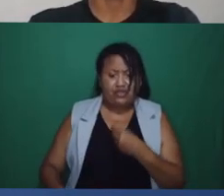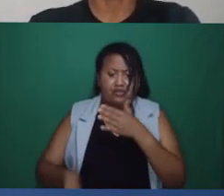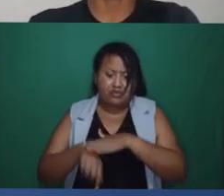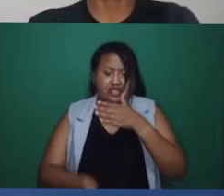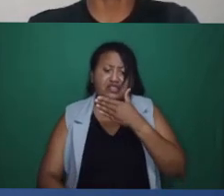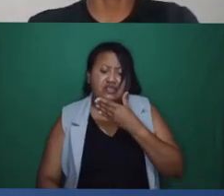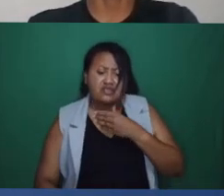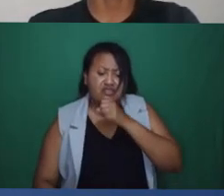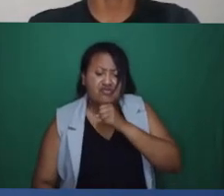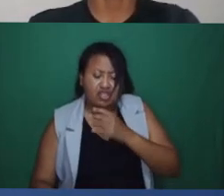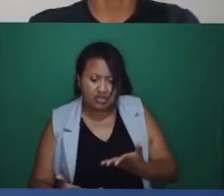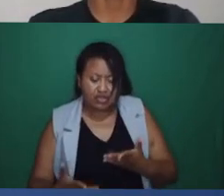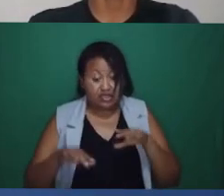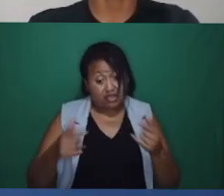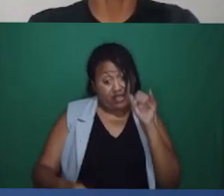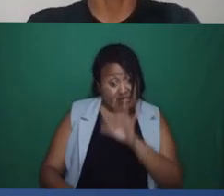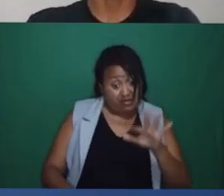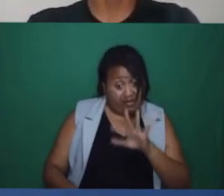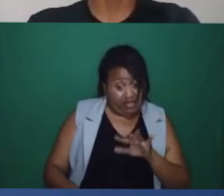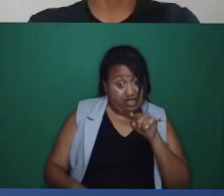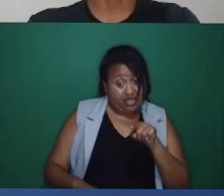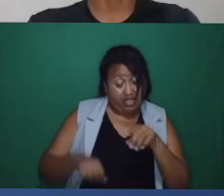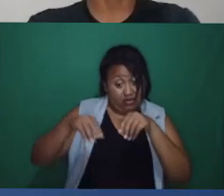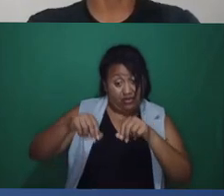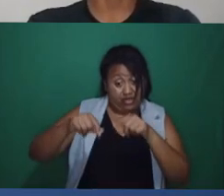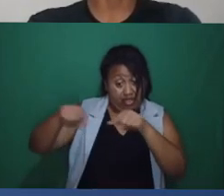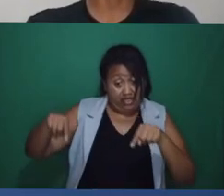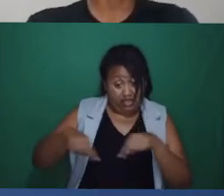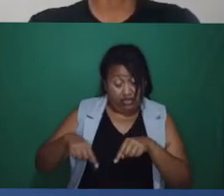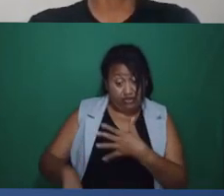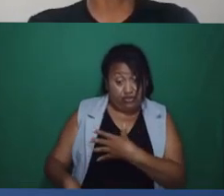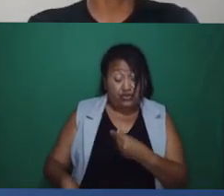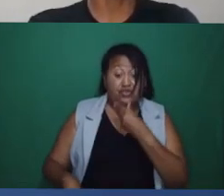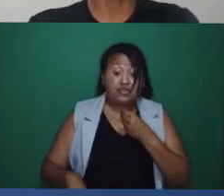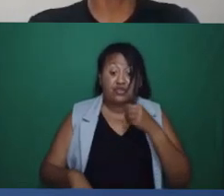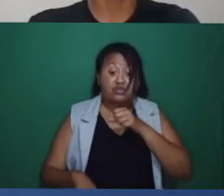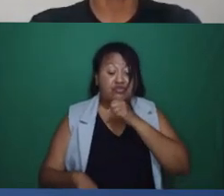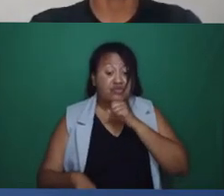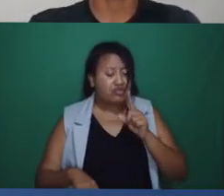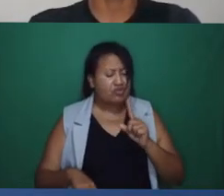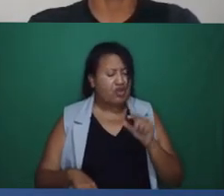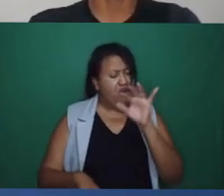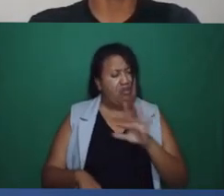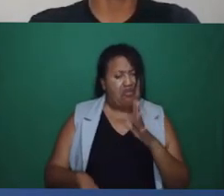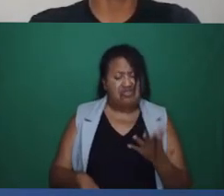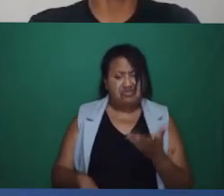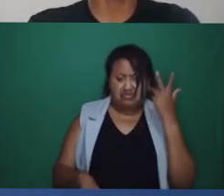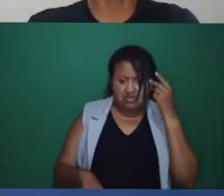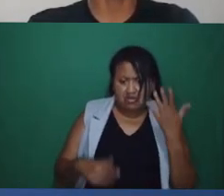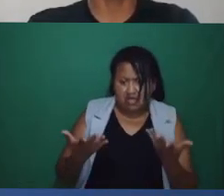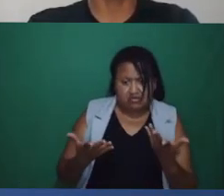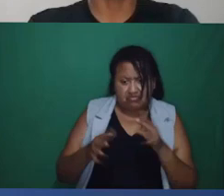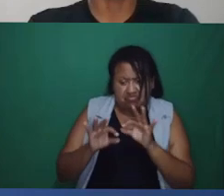ao qual foi o terreno do filho mais velho ela não tem não é uma figura convencional não tem uma forma